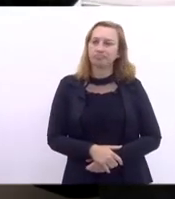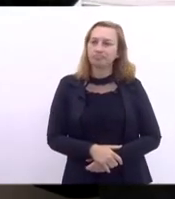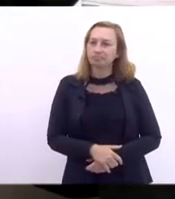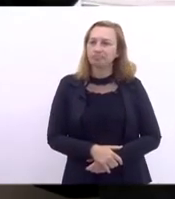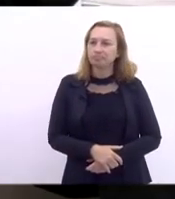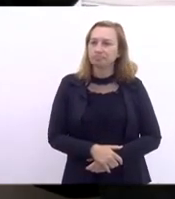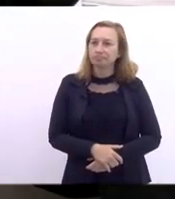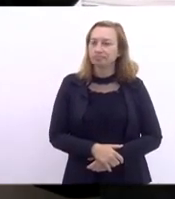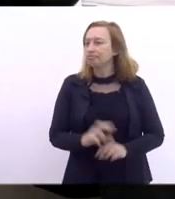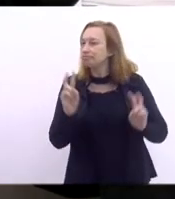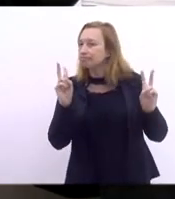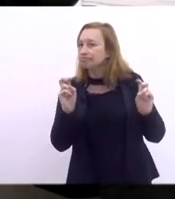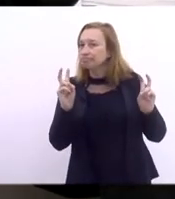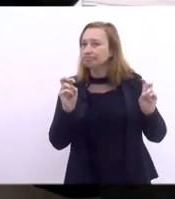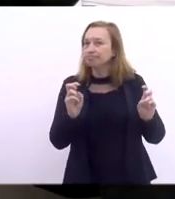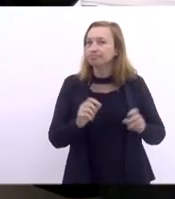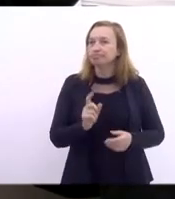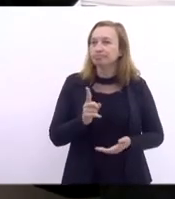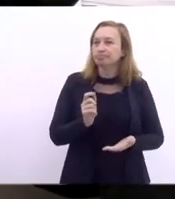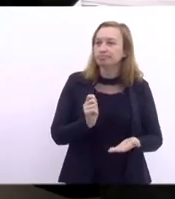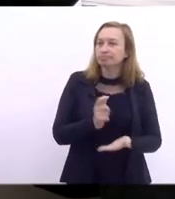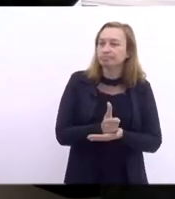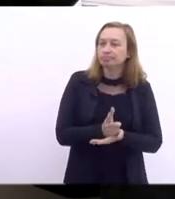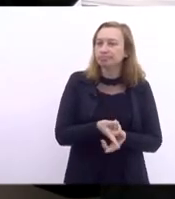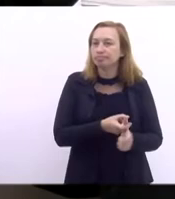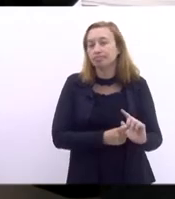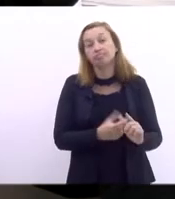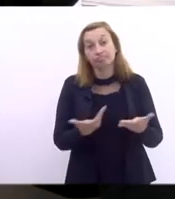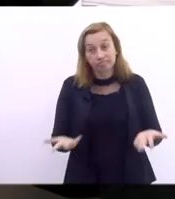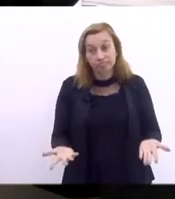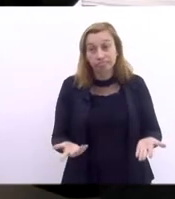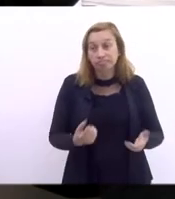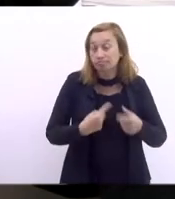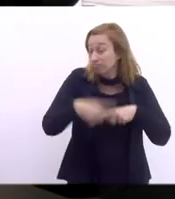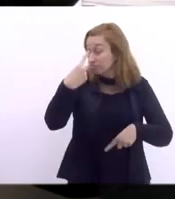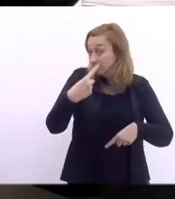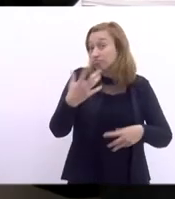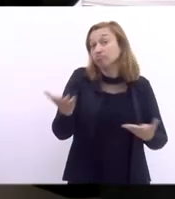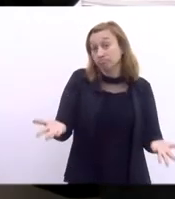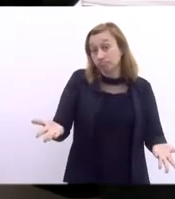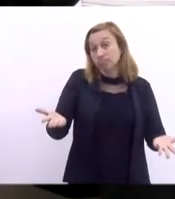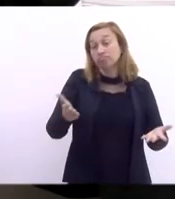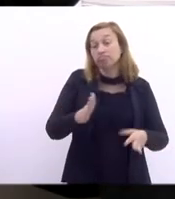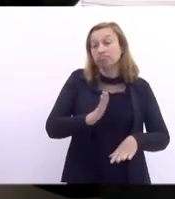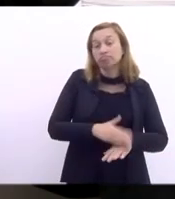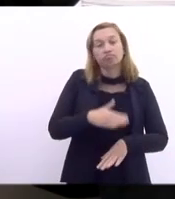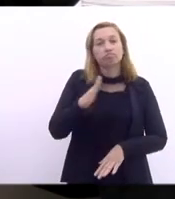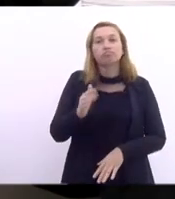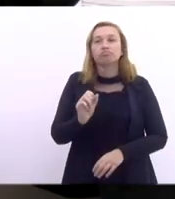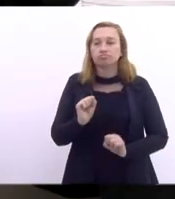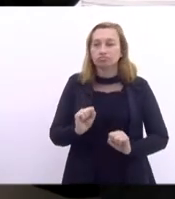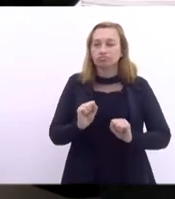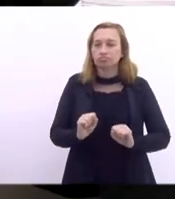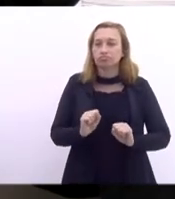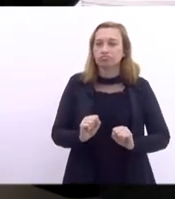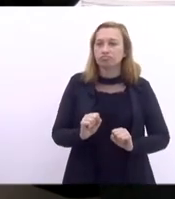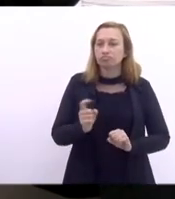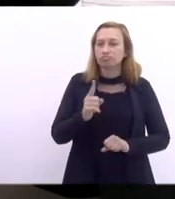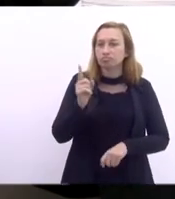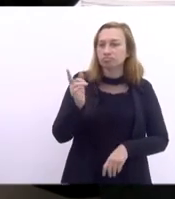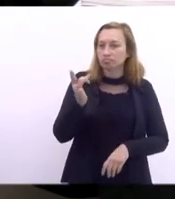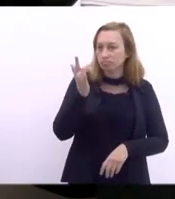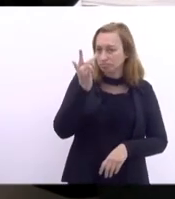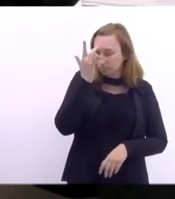é né E a questão de ser impagável a dívida que se superar que ainda que seja o máximo possível não vai ser suficiente